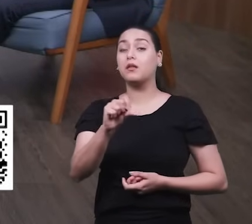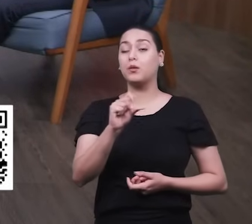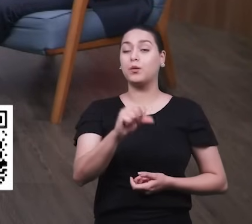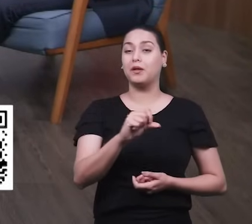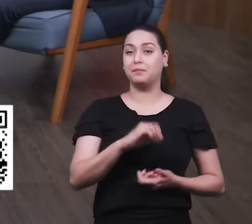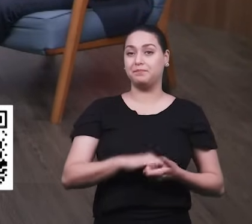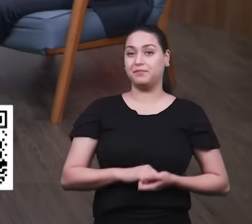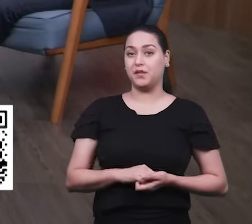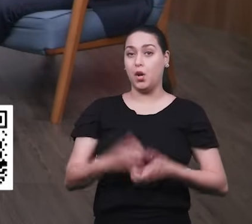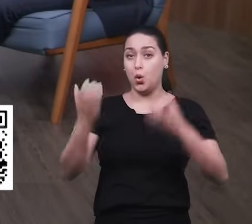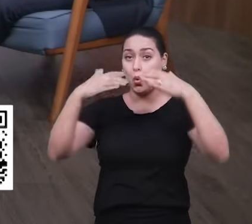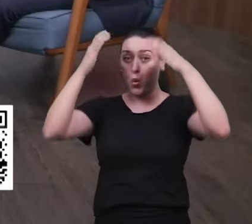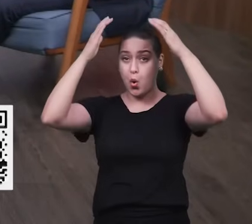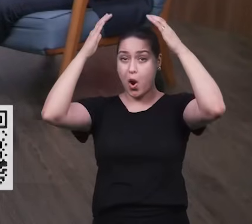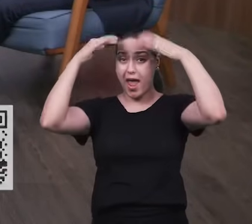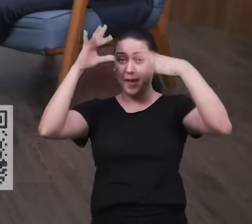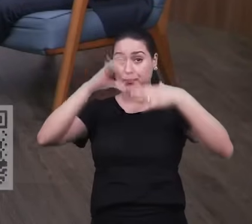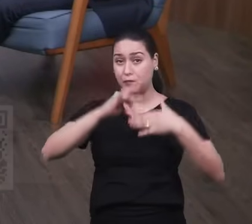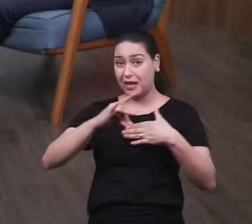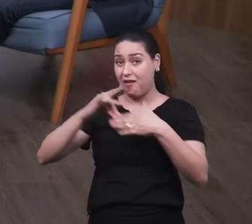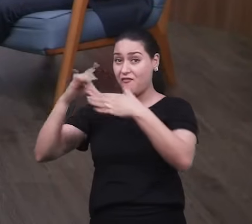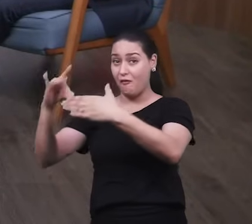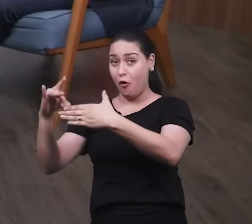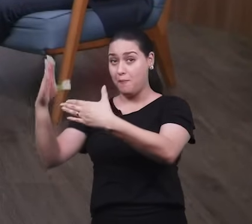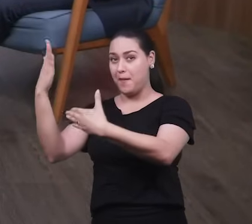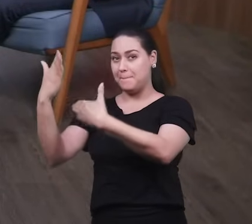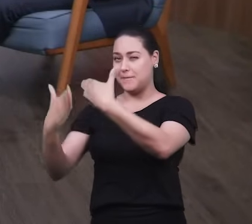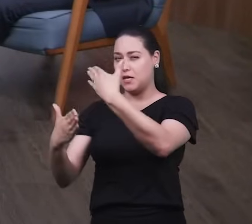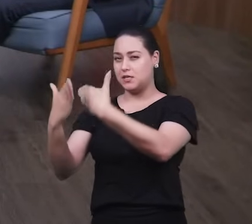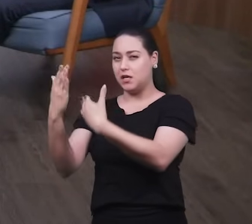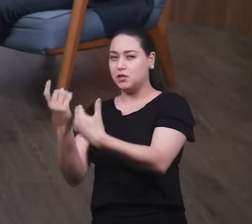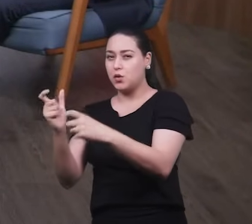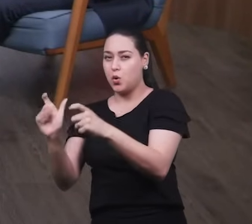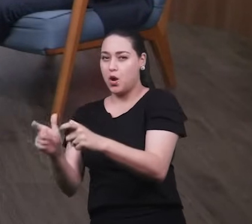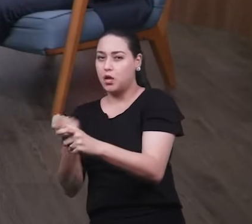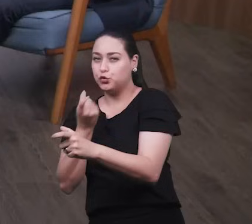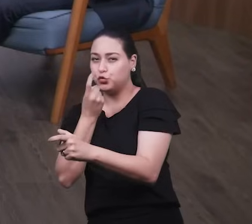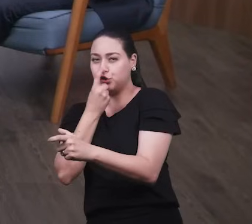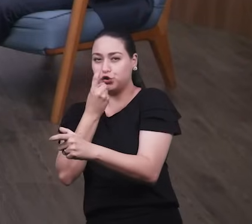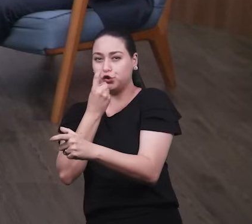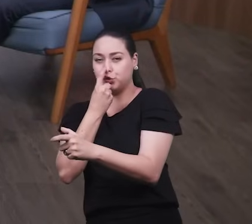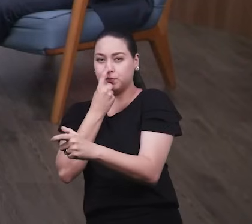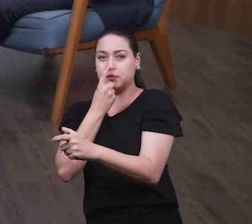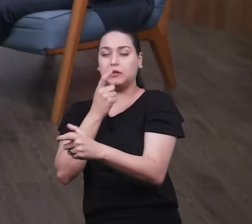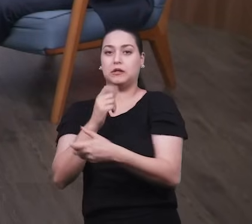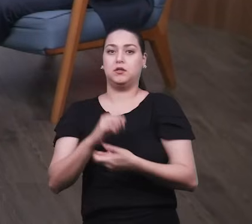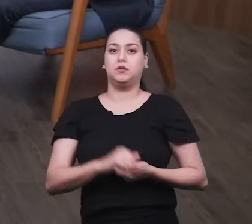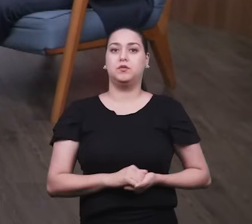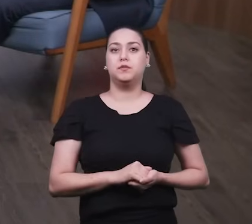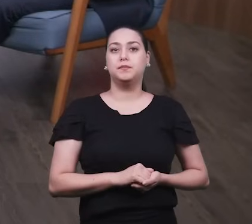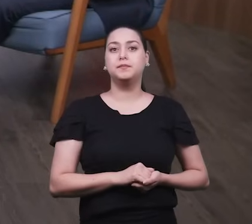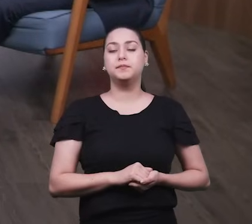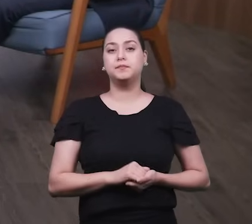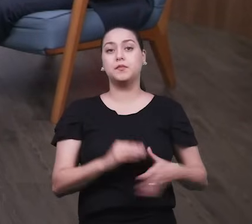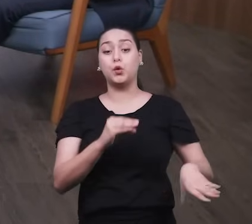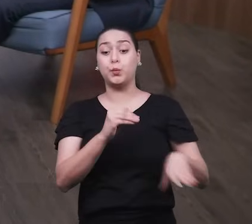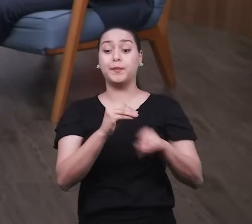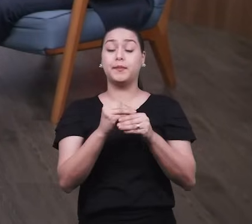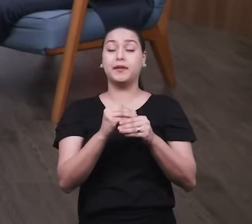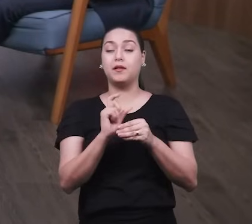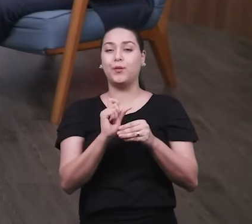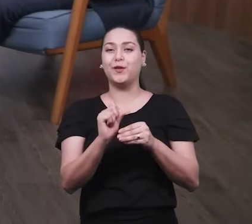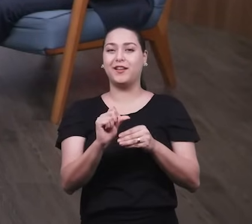Aproveitando, Adriano, o rei me introduziu nas suas recâmaras. Complementa isso aqui para a gente.